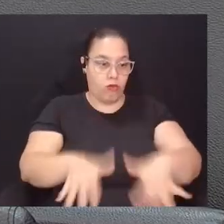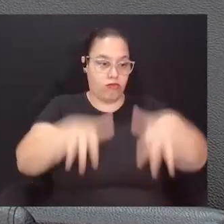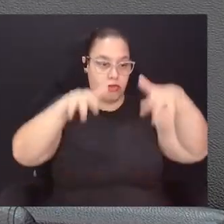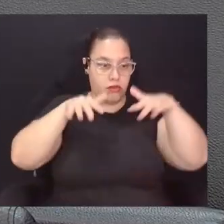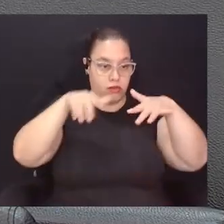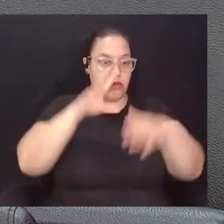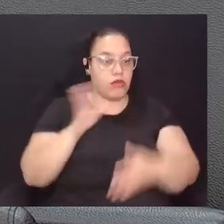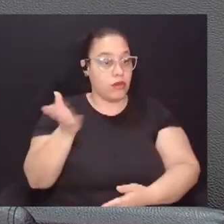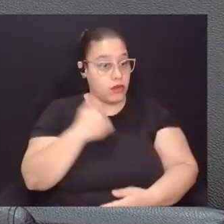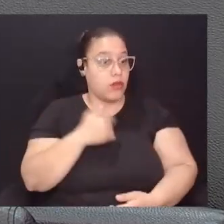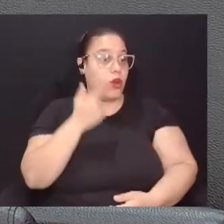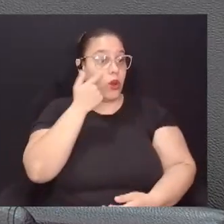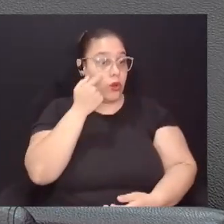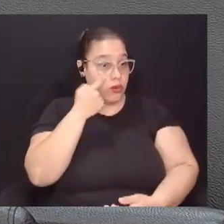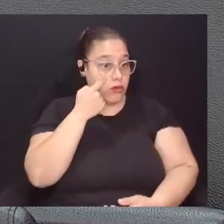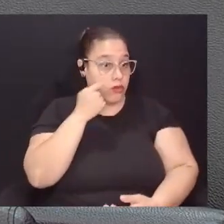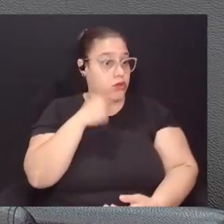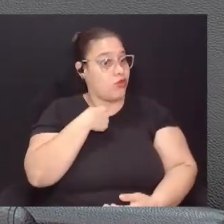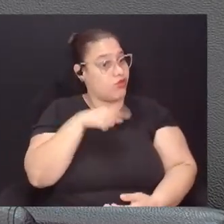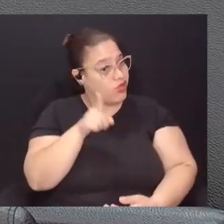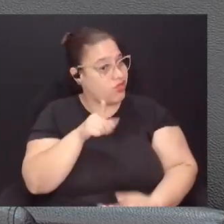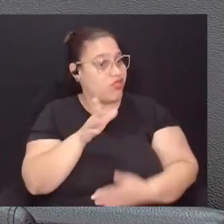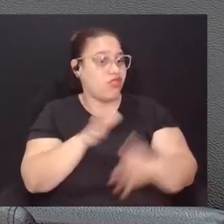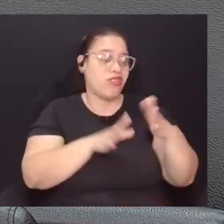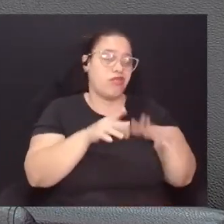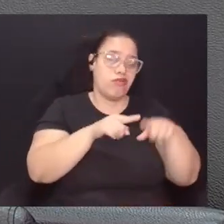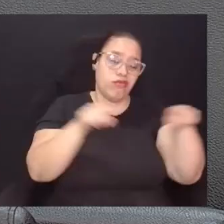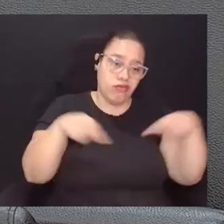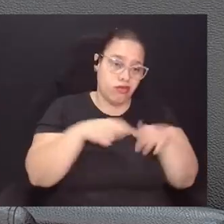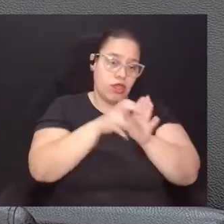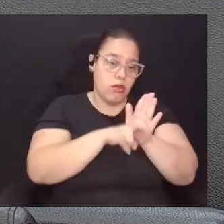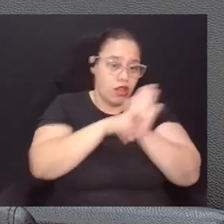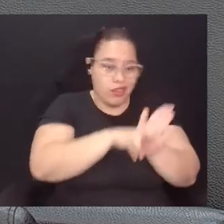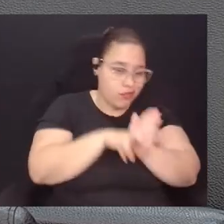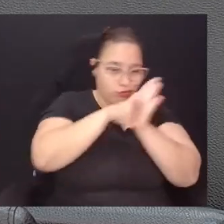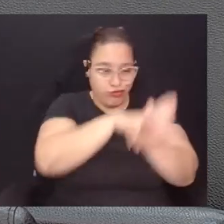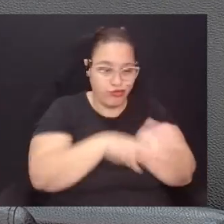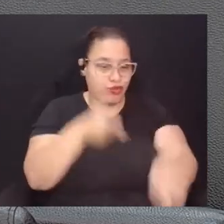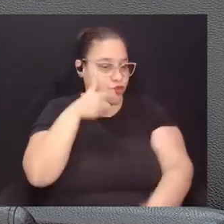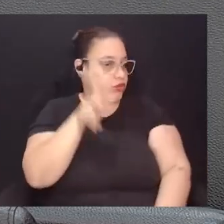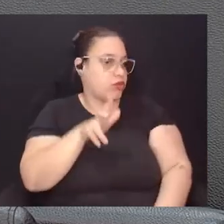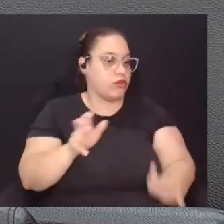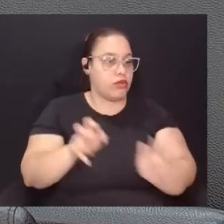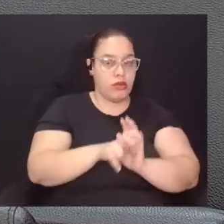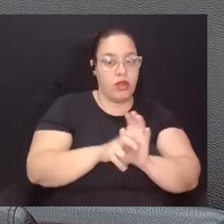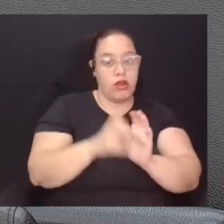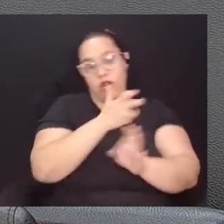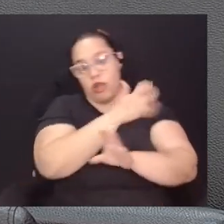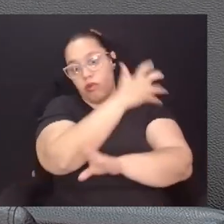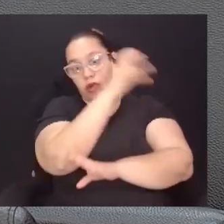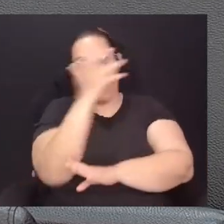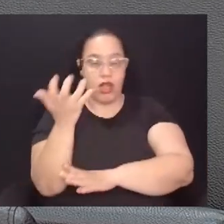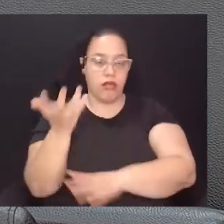anfiteatro, vem pra gente e fala assim, olha, né, eu fui acessar a quadra e minha cadeira ficou presa, porque eu não conseguia circular por conta do